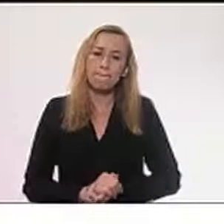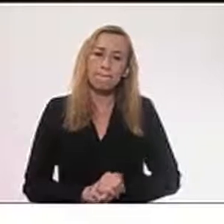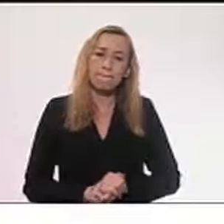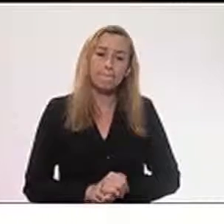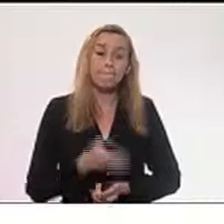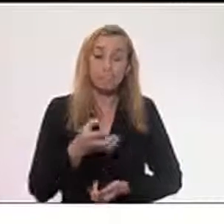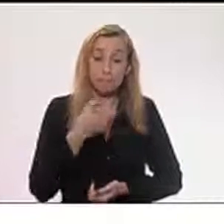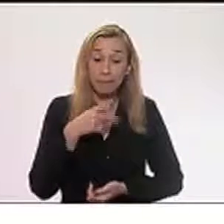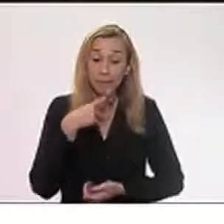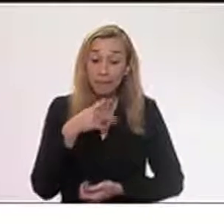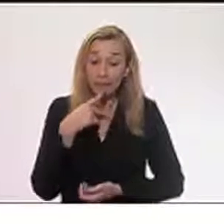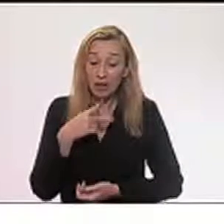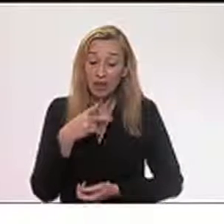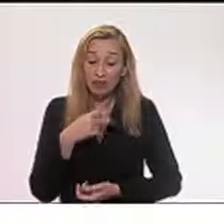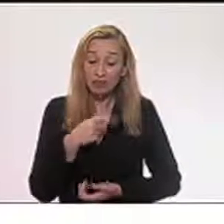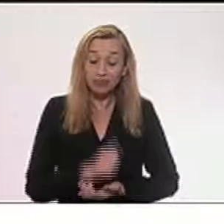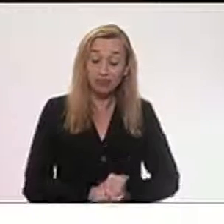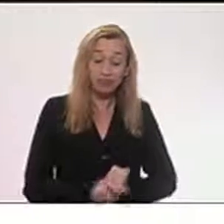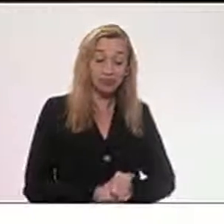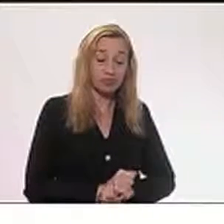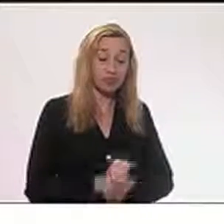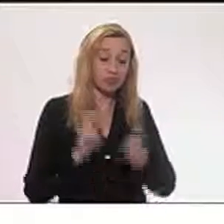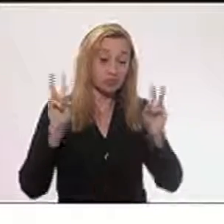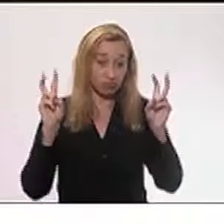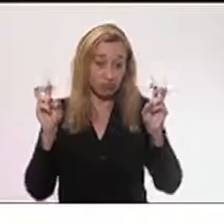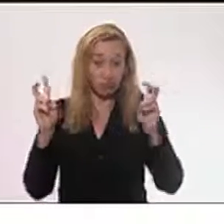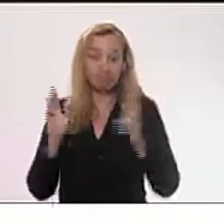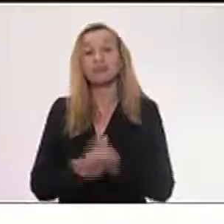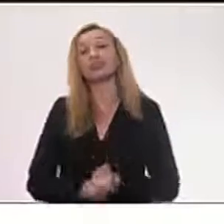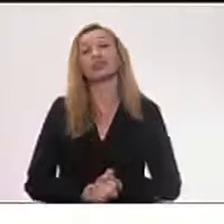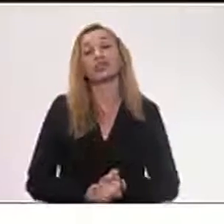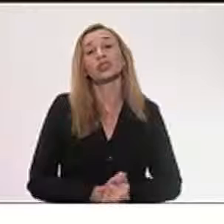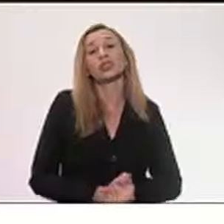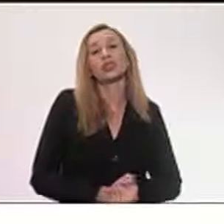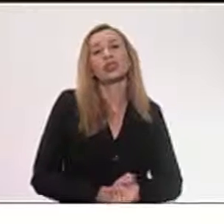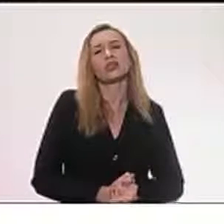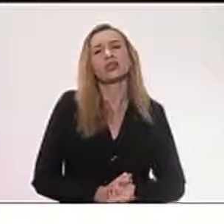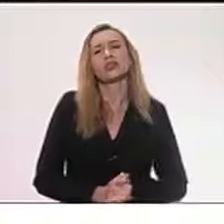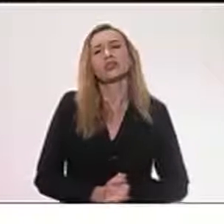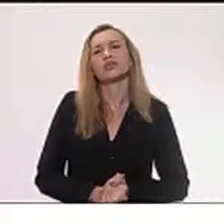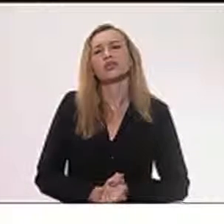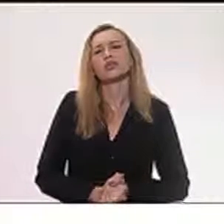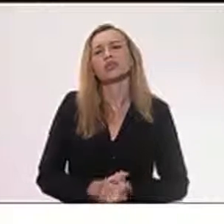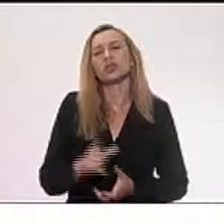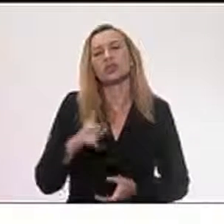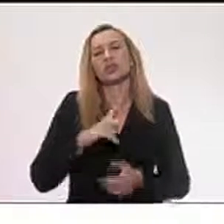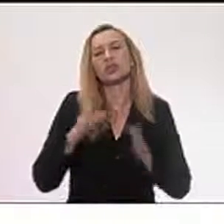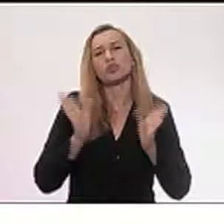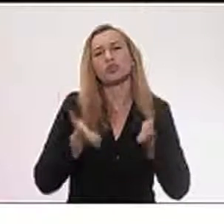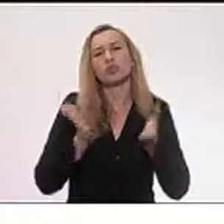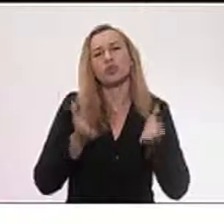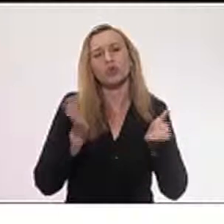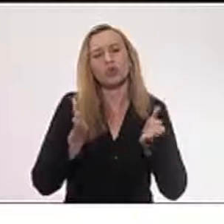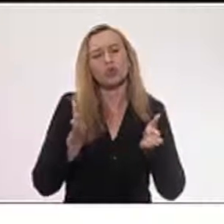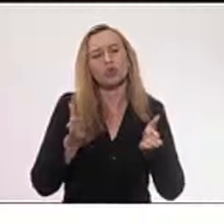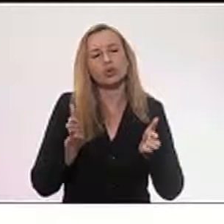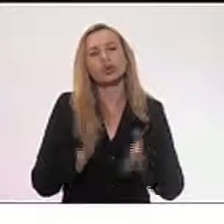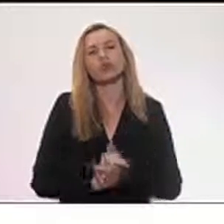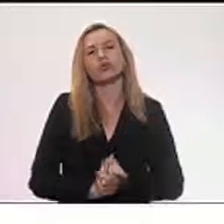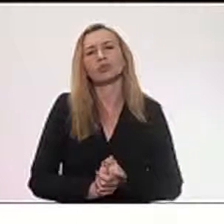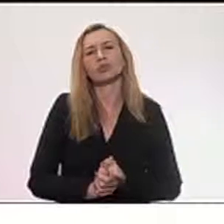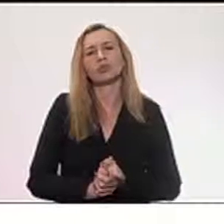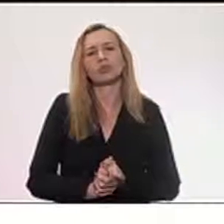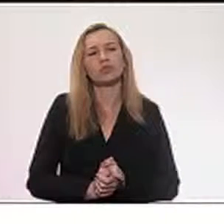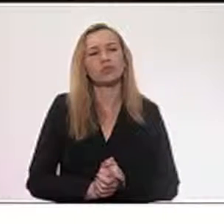Quero associar este fato, esse trágico fato, com o que nós temos aqui hoje ao lado da Assembleia